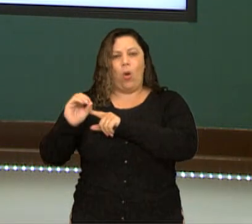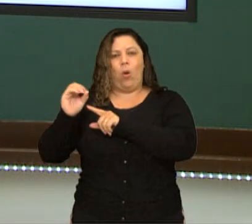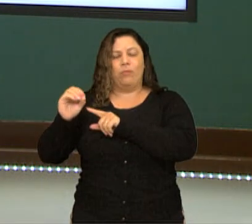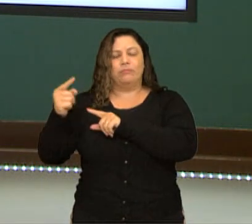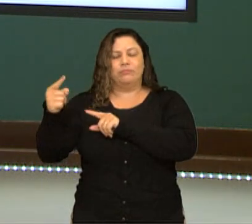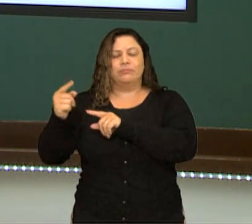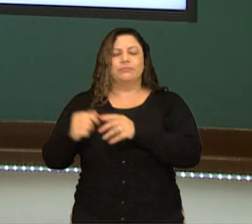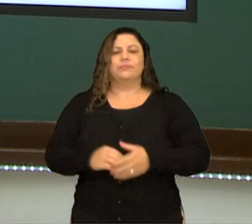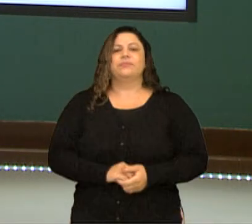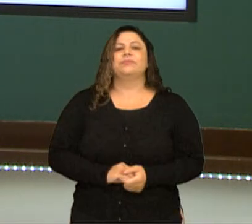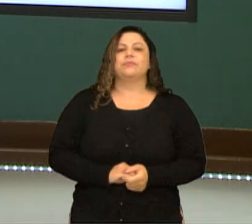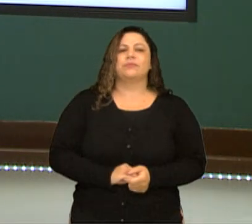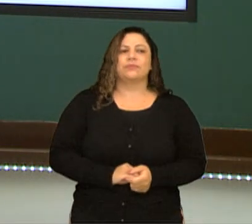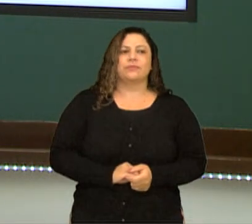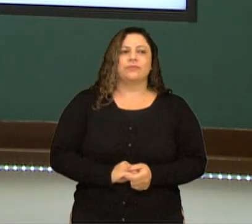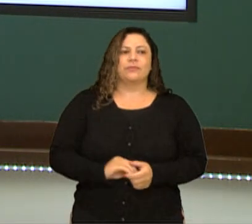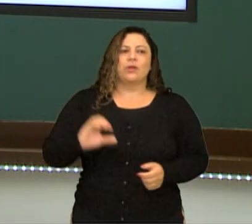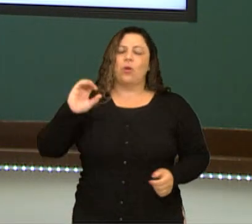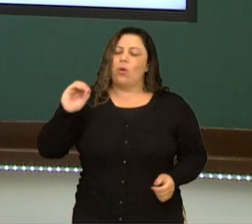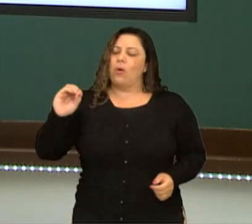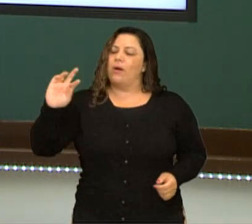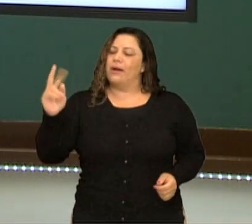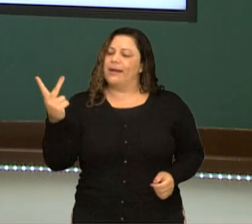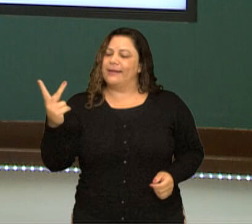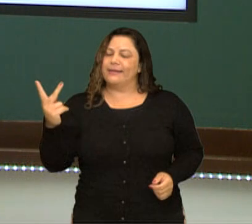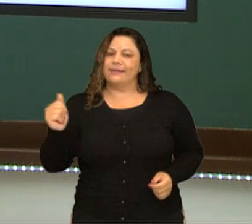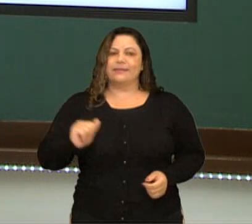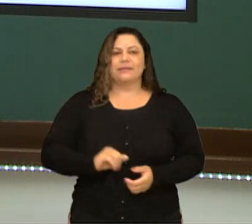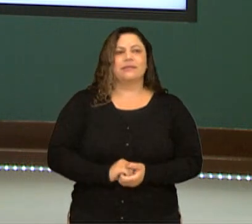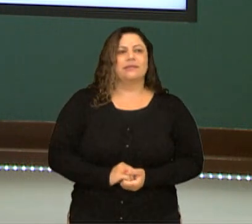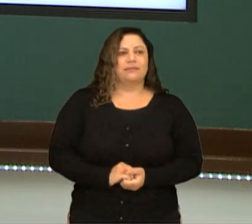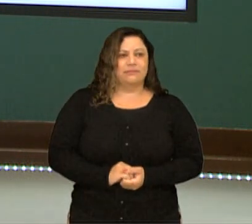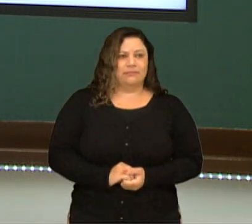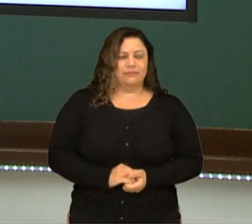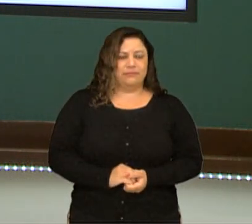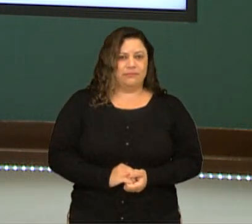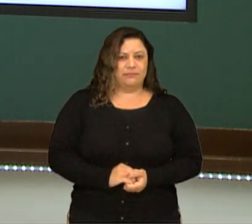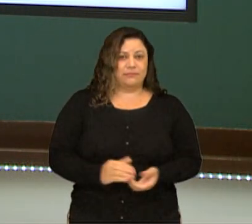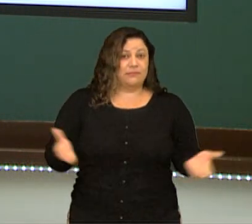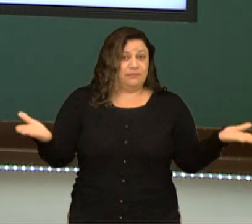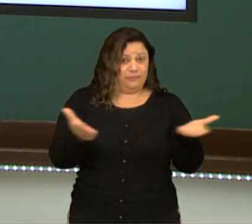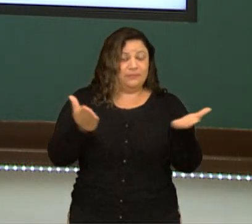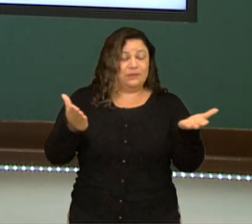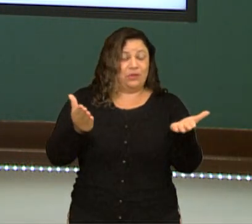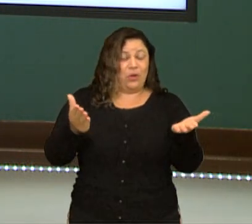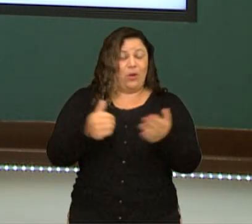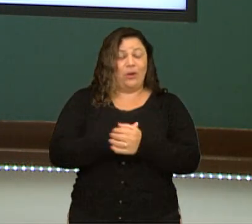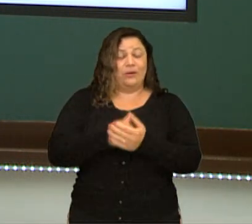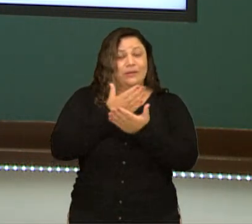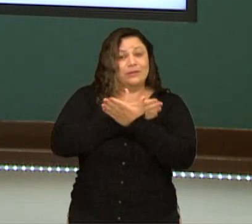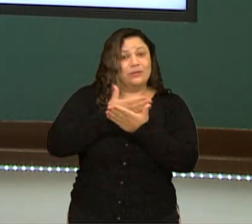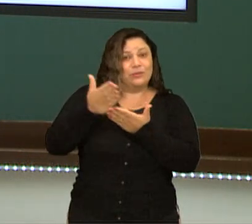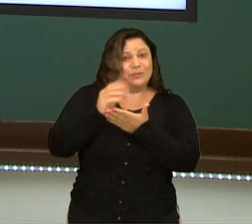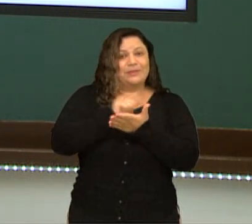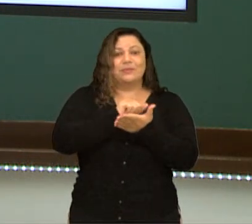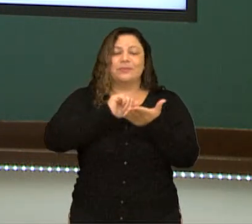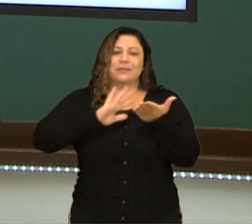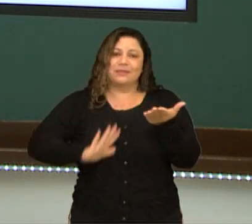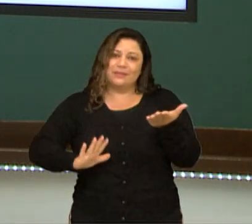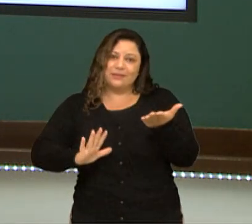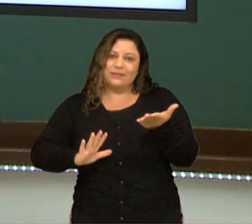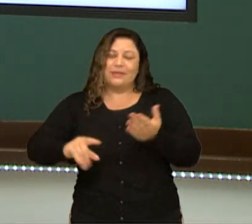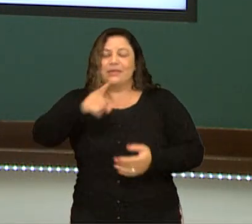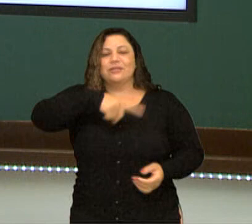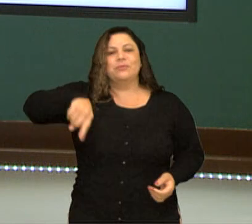hidroxila, da hidroxila, do OH. Muito bem. Eu separei aqui já de início uma atividadezinha